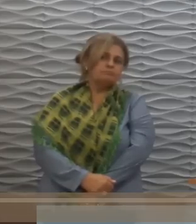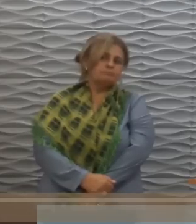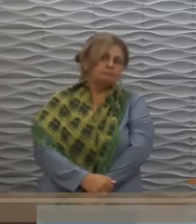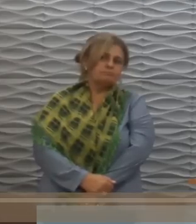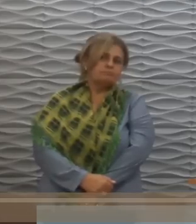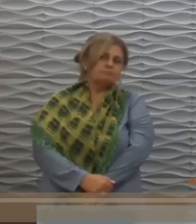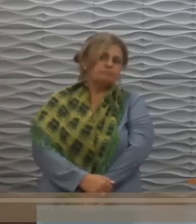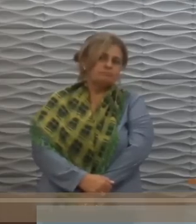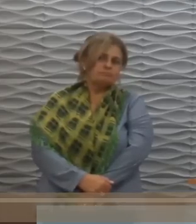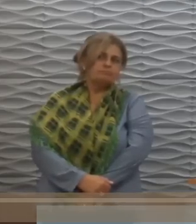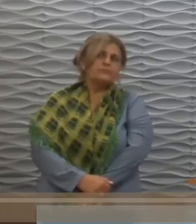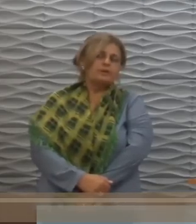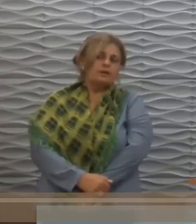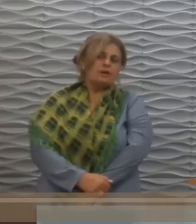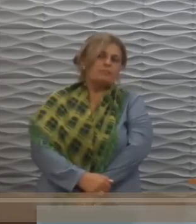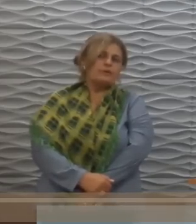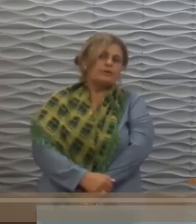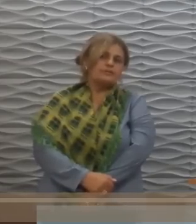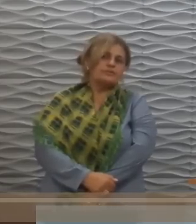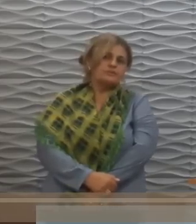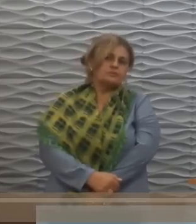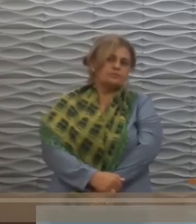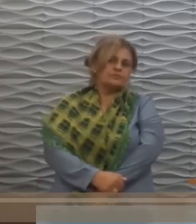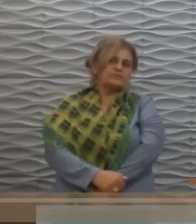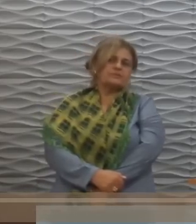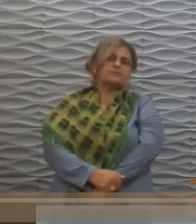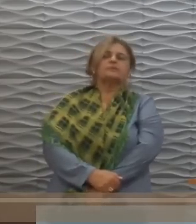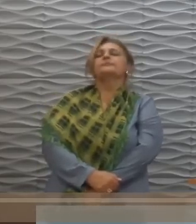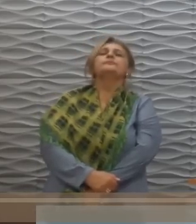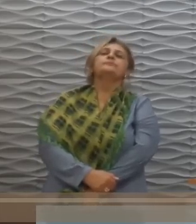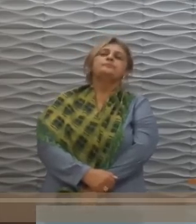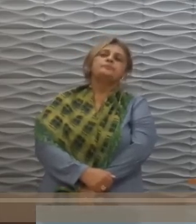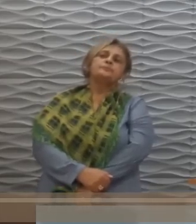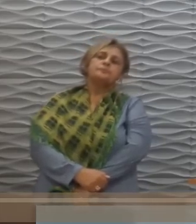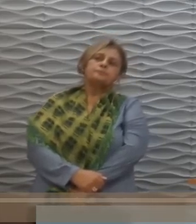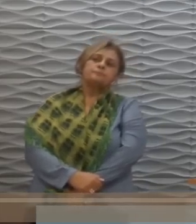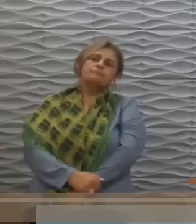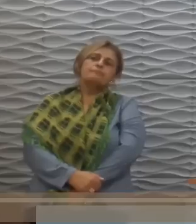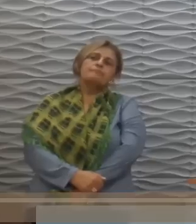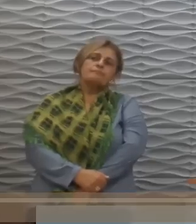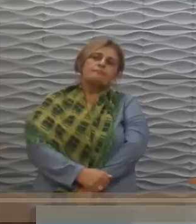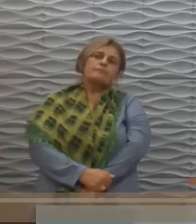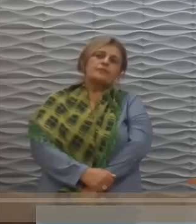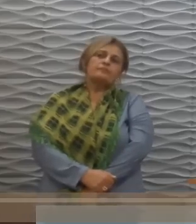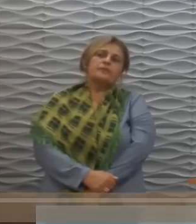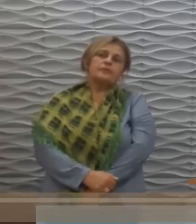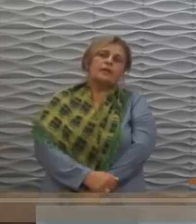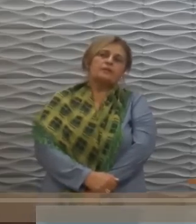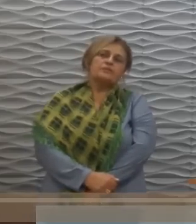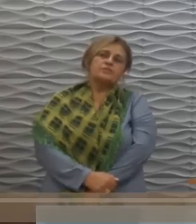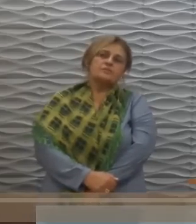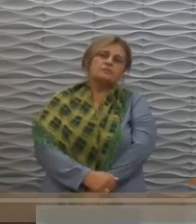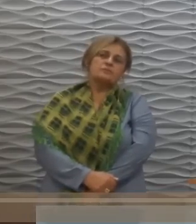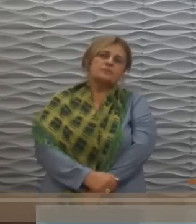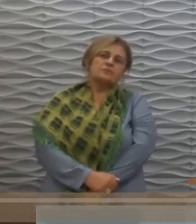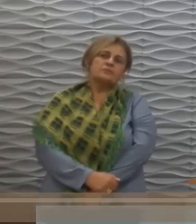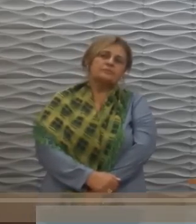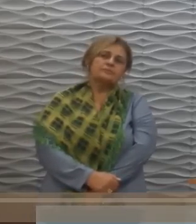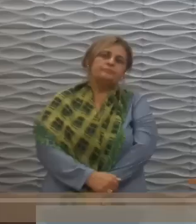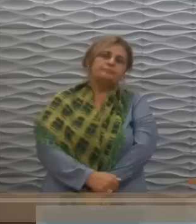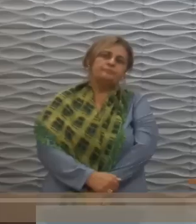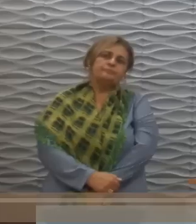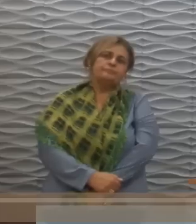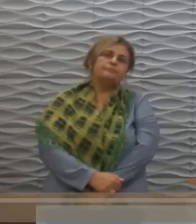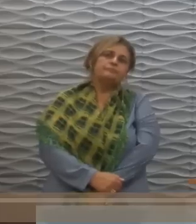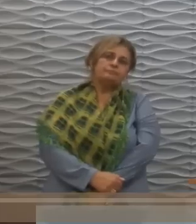dados com os nossos maridos. Que sejamos exemplo para essa sociedade, irmãos. Aleluia. Casamento